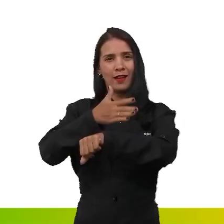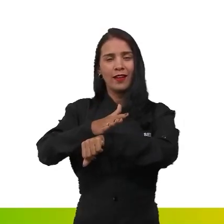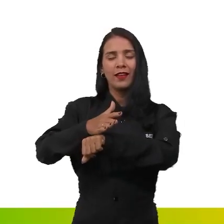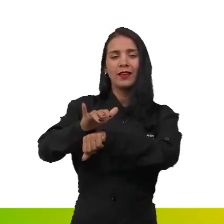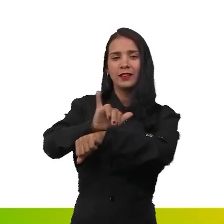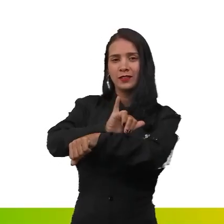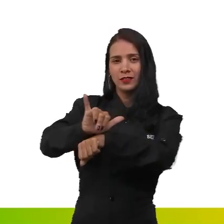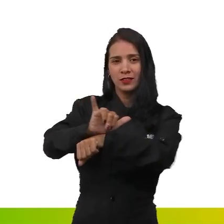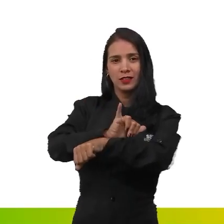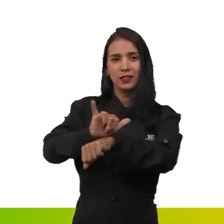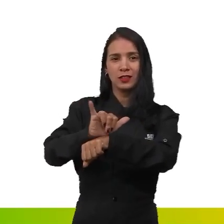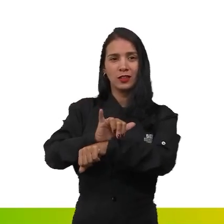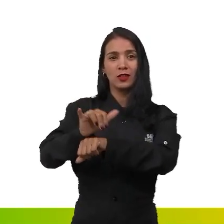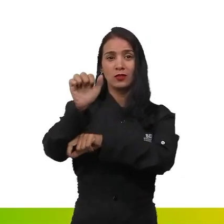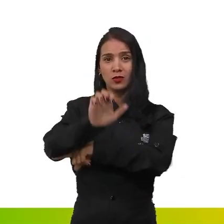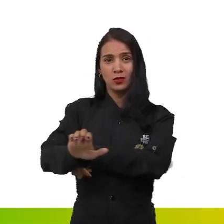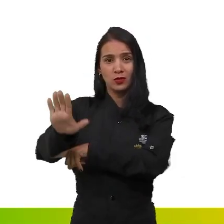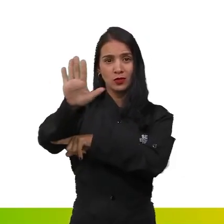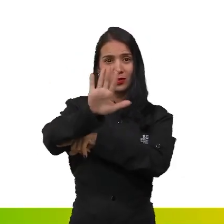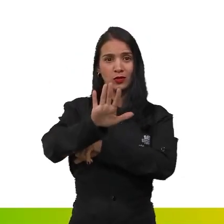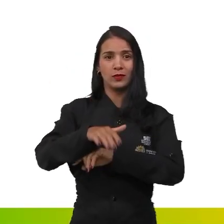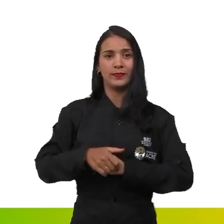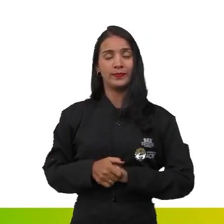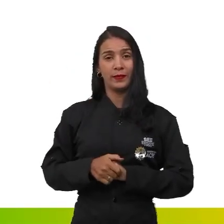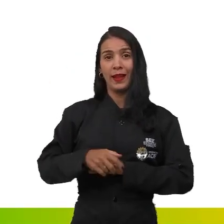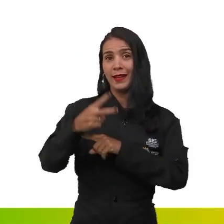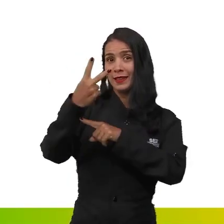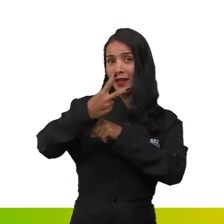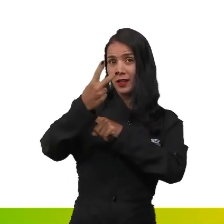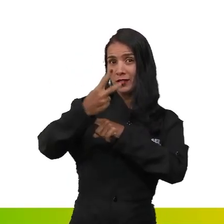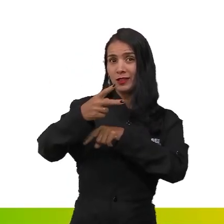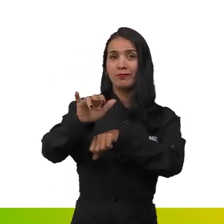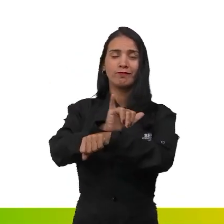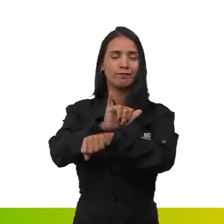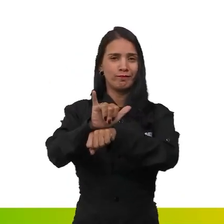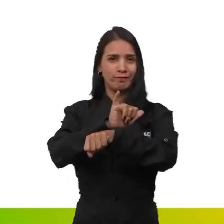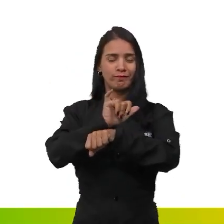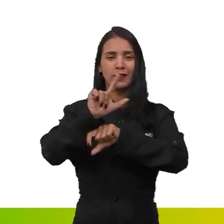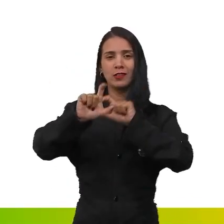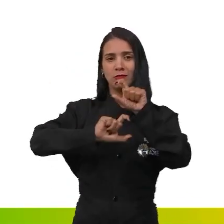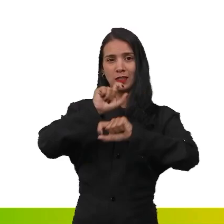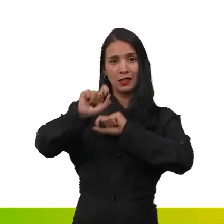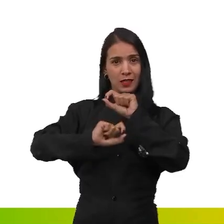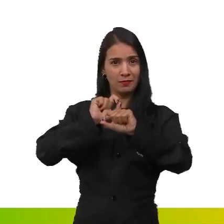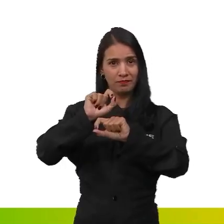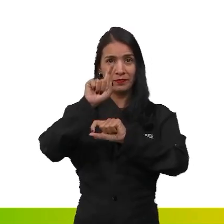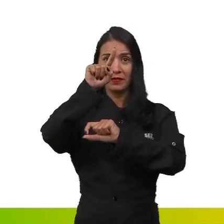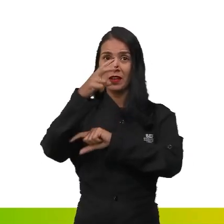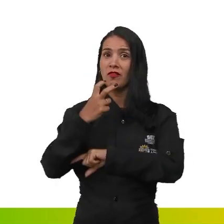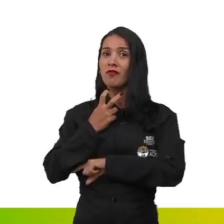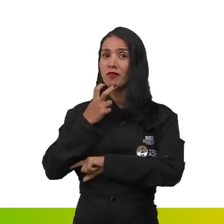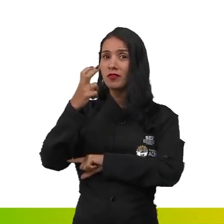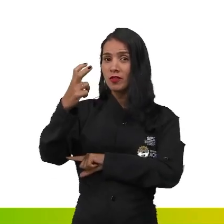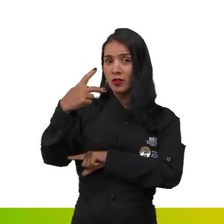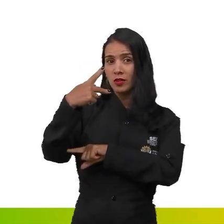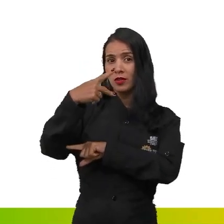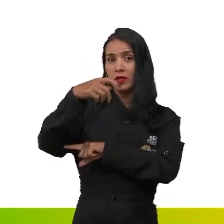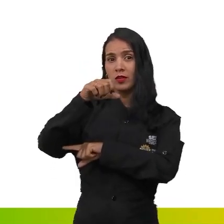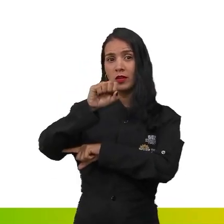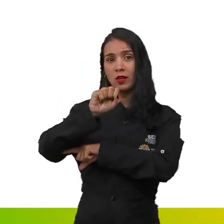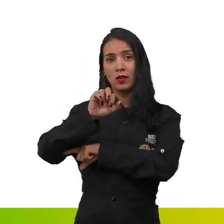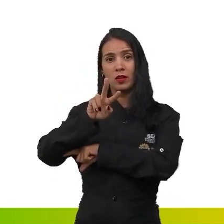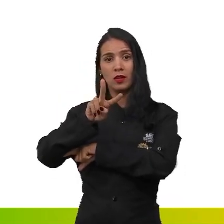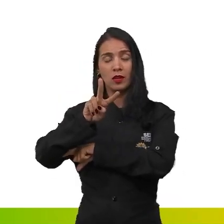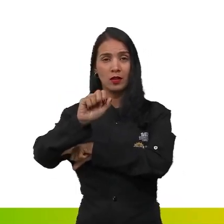menos pessoal. A segunda estratégia aí que aparece para vocês é a voz passiva analítica. Então,